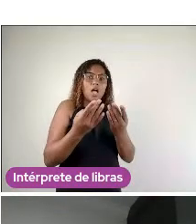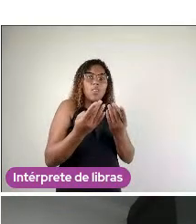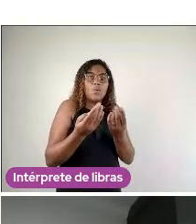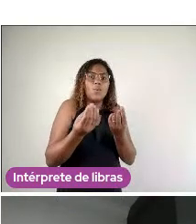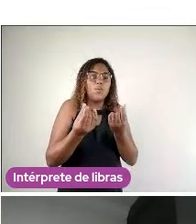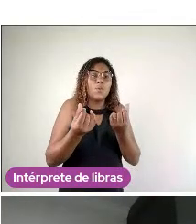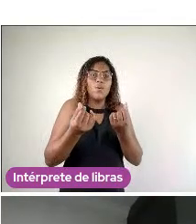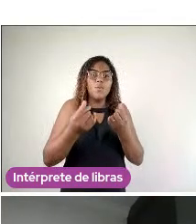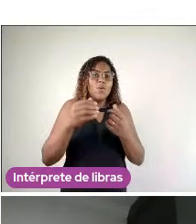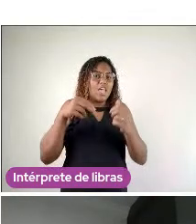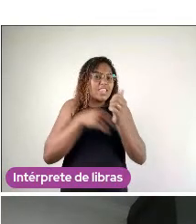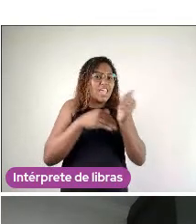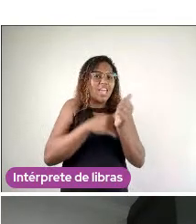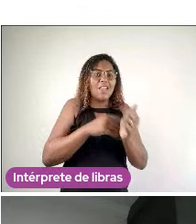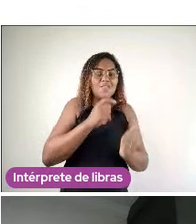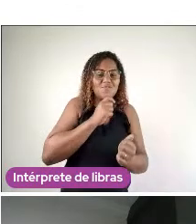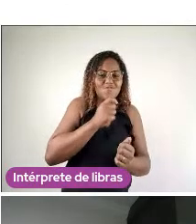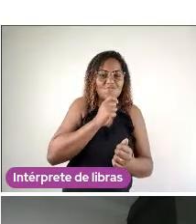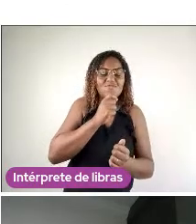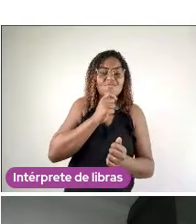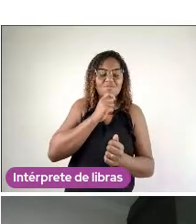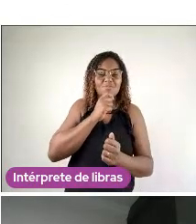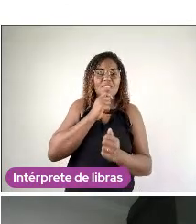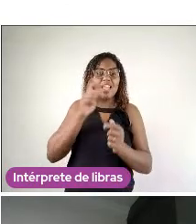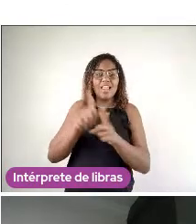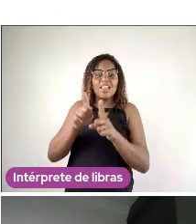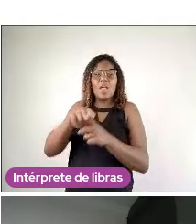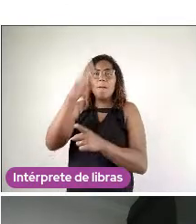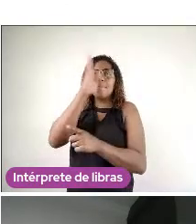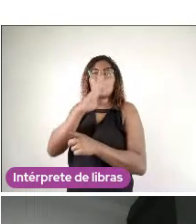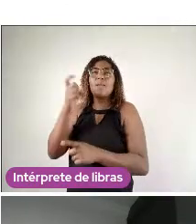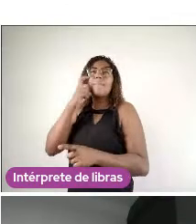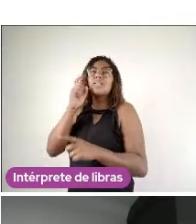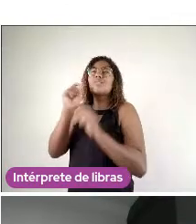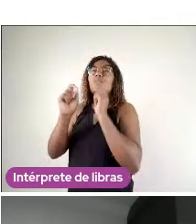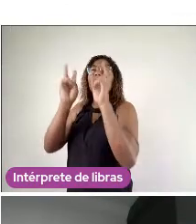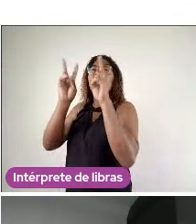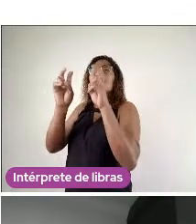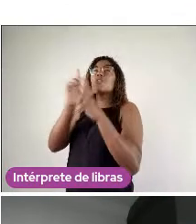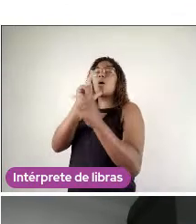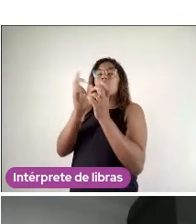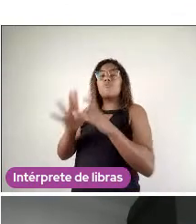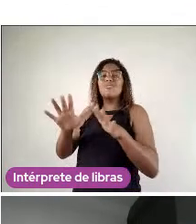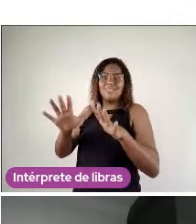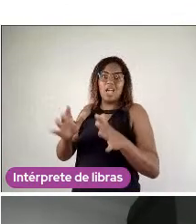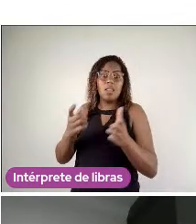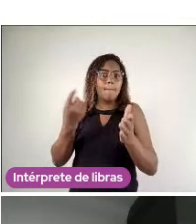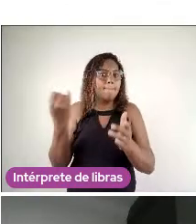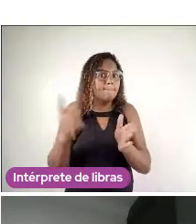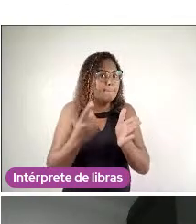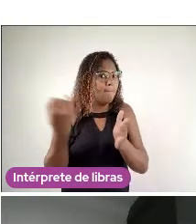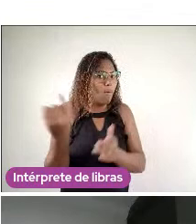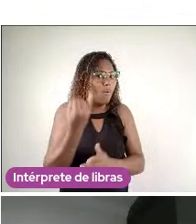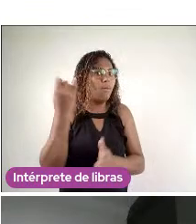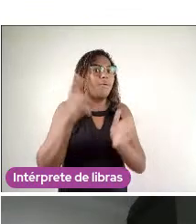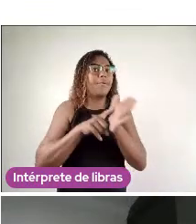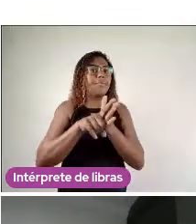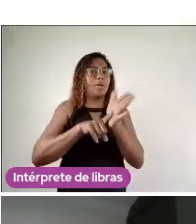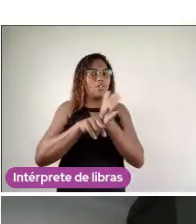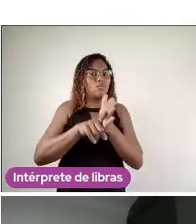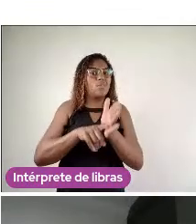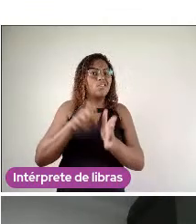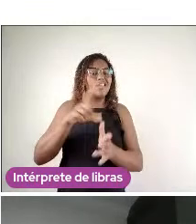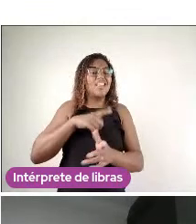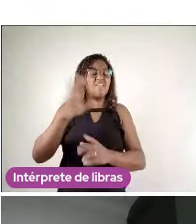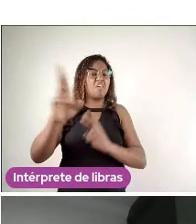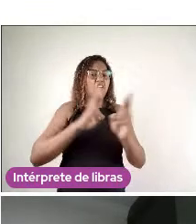sobre o que os brasileiros pensam sobre o oceano, uma pesquisa muito importante, que deu resultados muito interessantes,